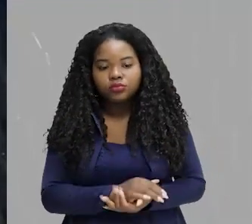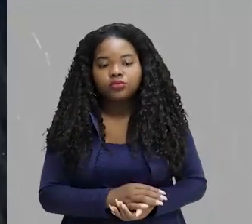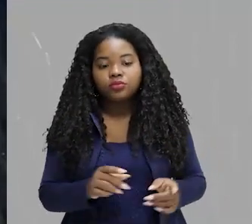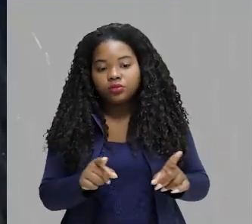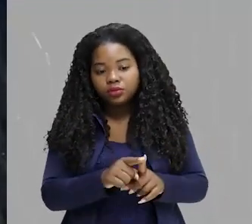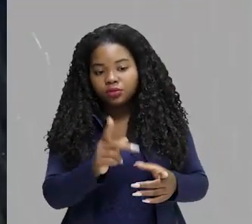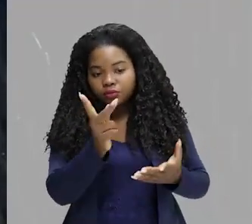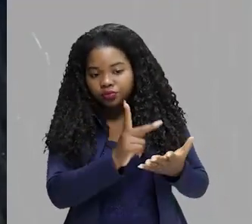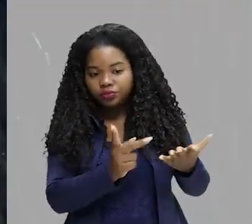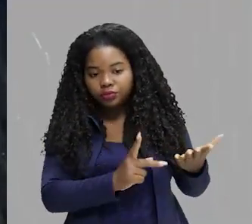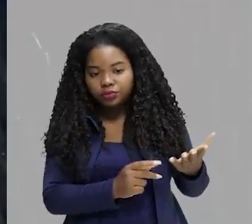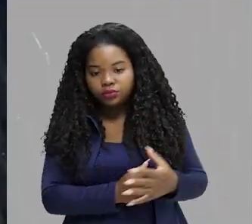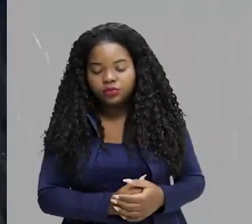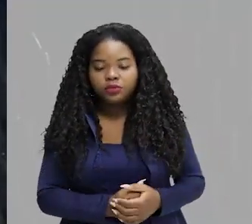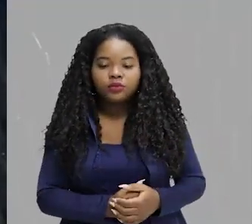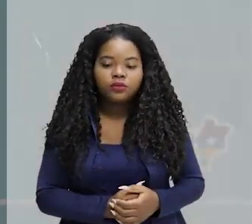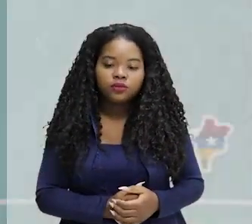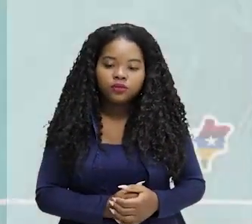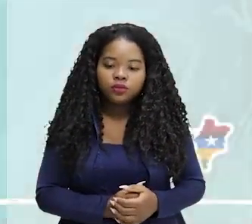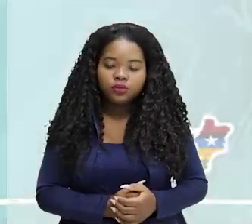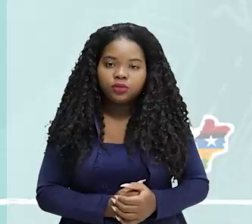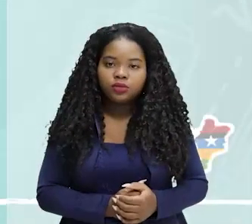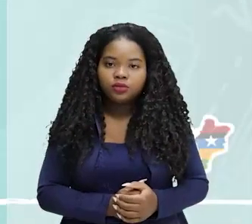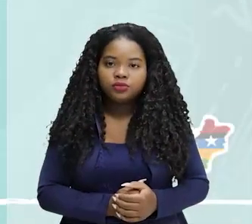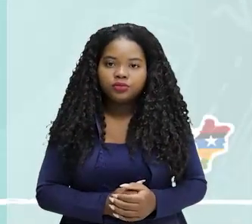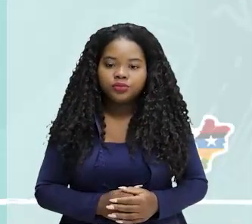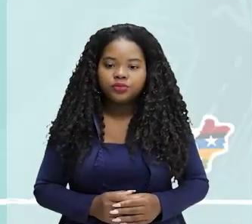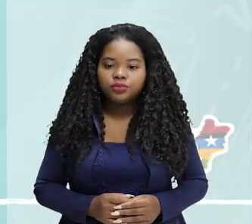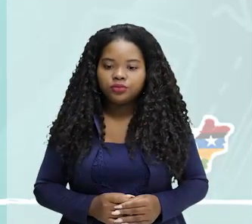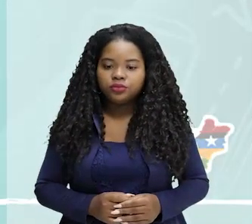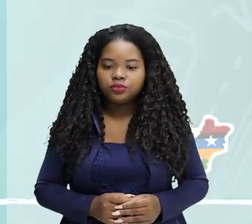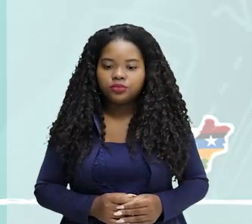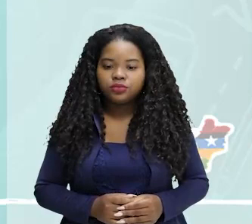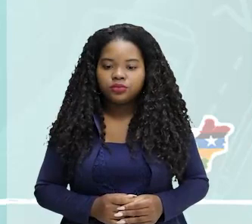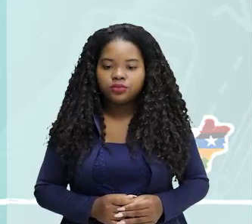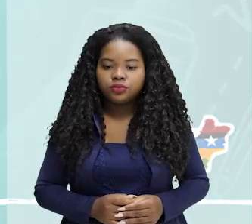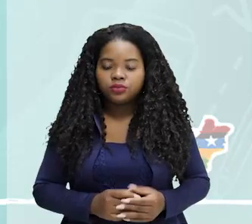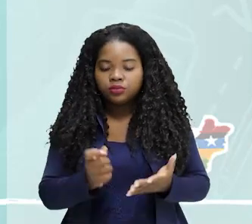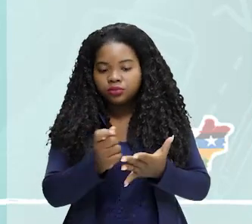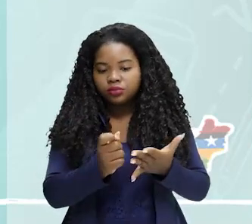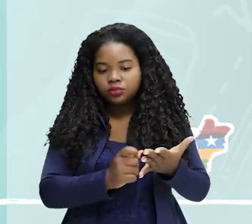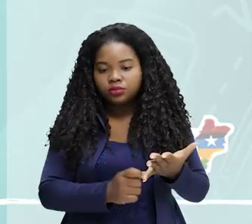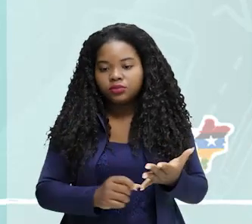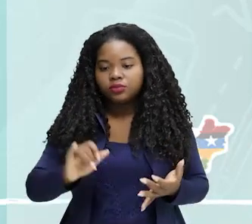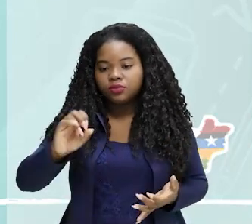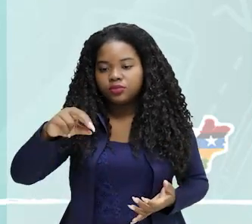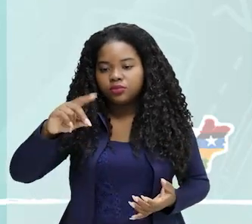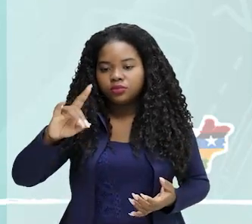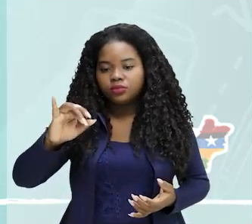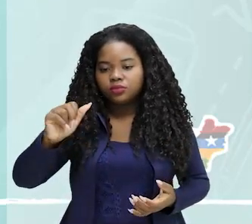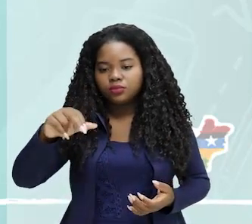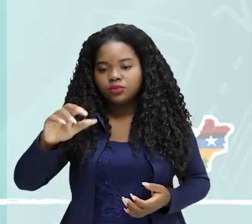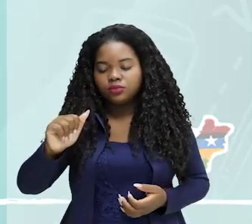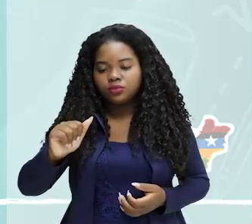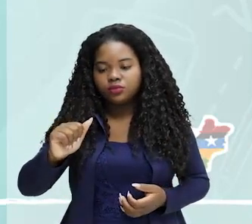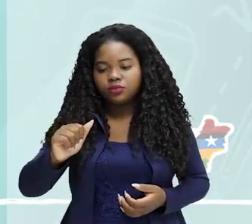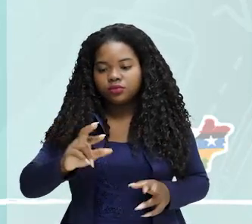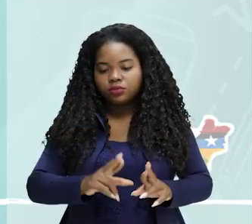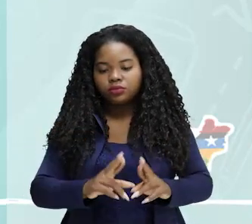Teve também um poema da Das Kamala, que é uma escritora indiana, falando sobre